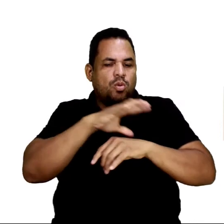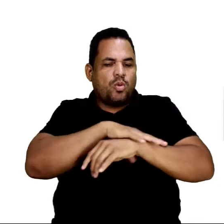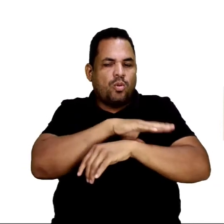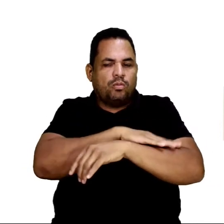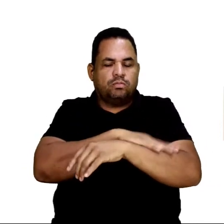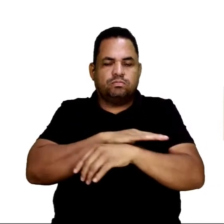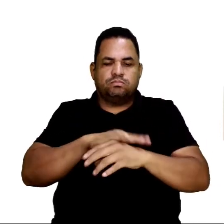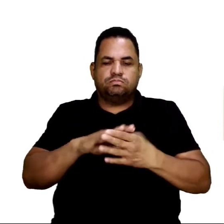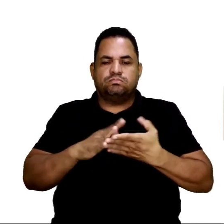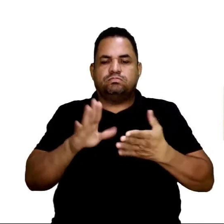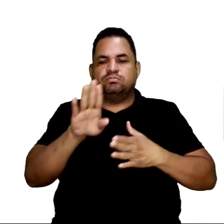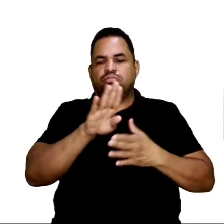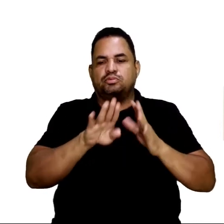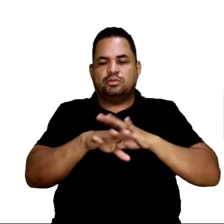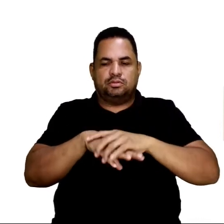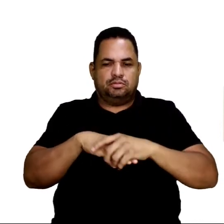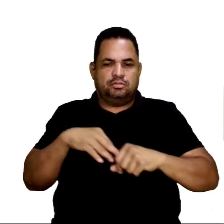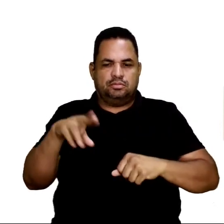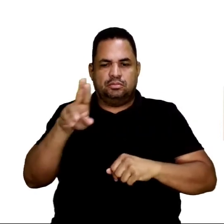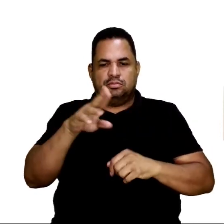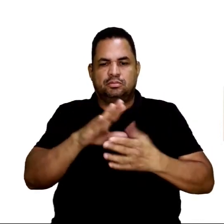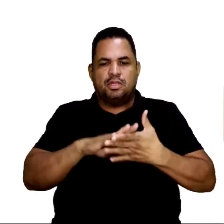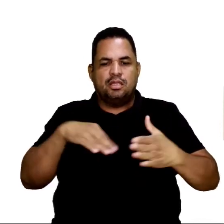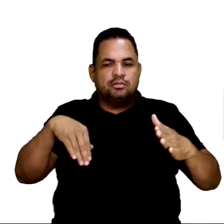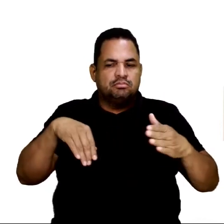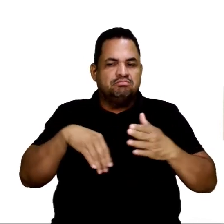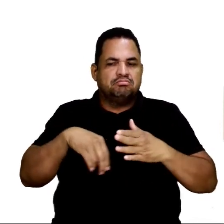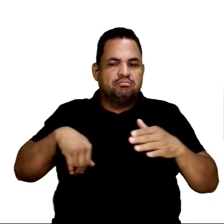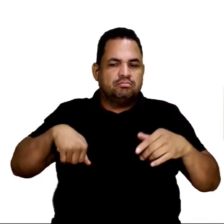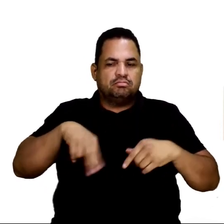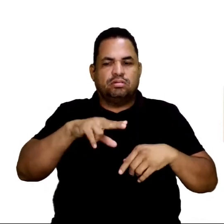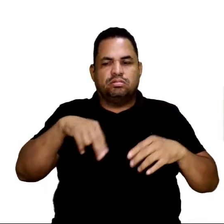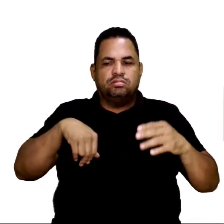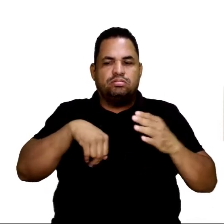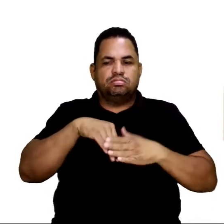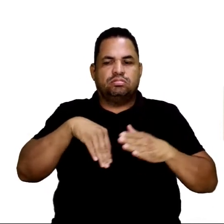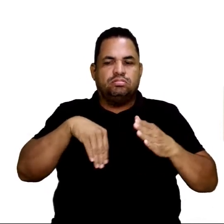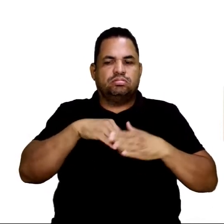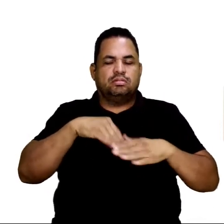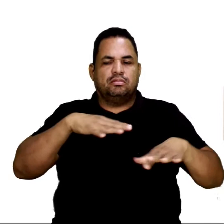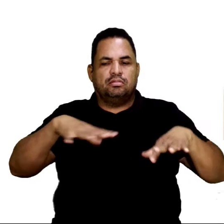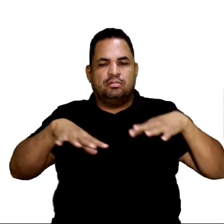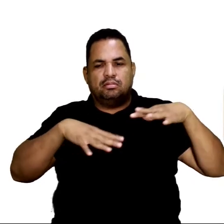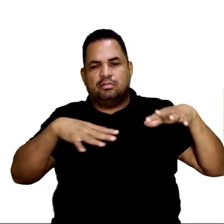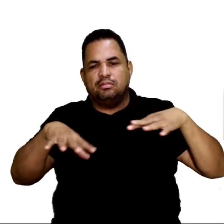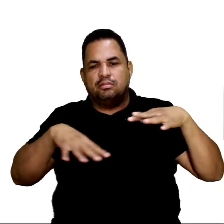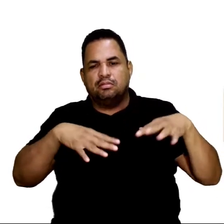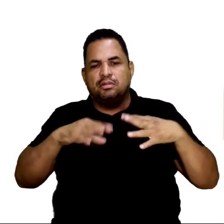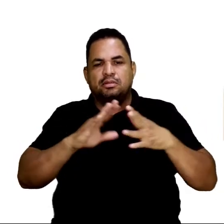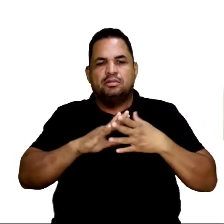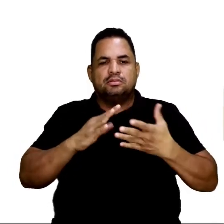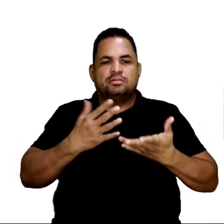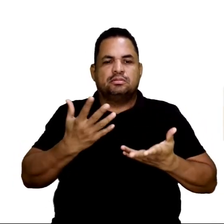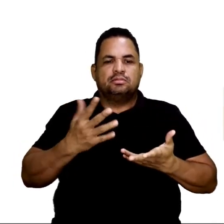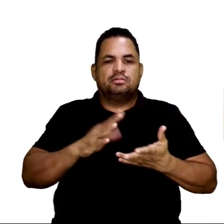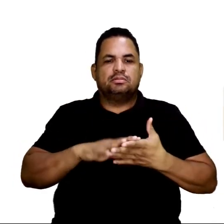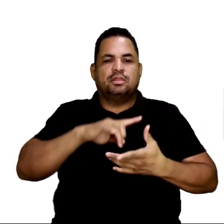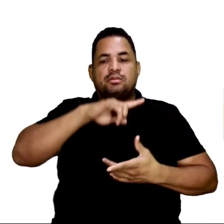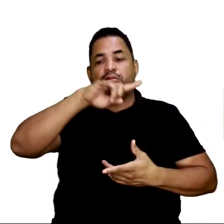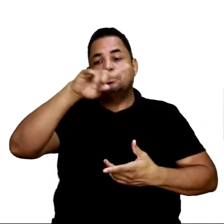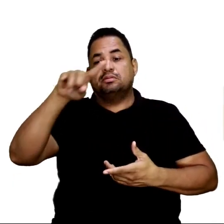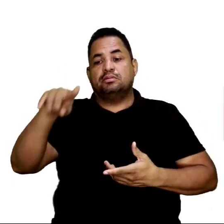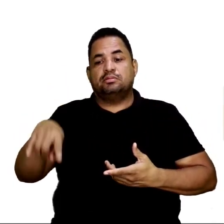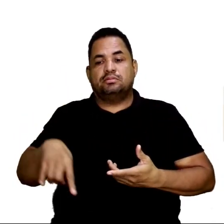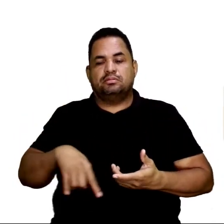que eu falei para vocês do lado? Ele vai chutar, ele vai ficar se movimentando. Tem criança que dá giros no útero da mãe, a